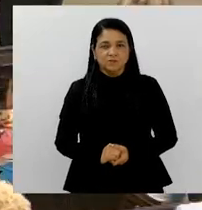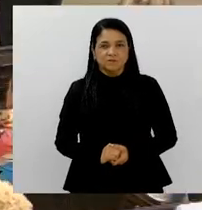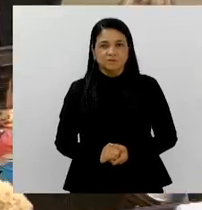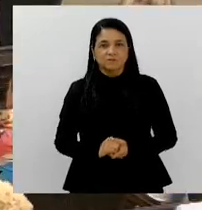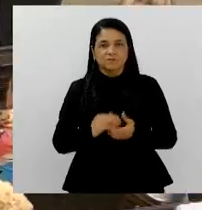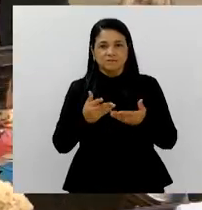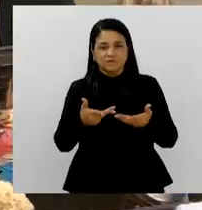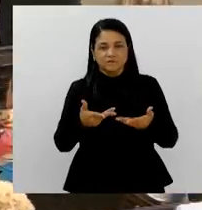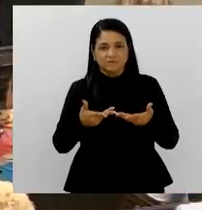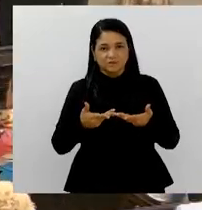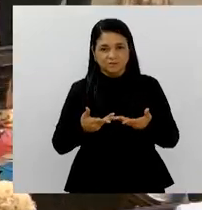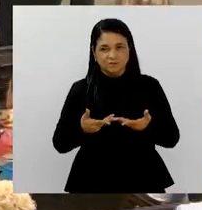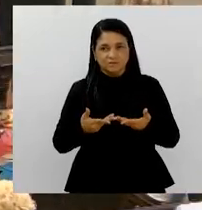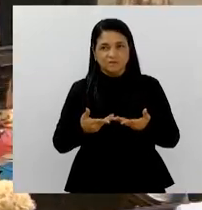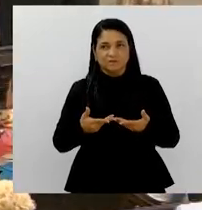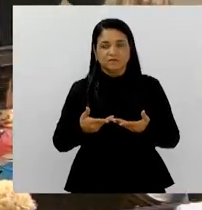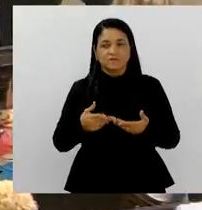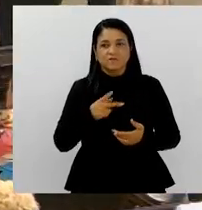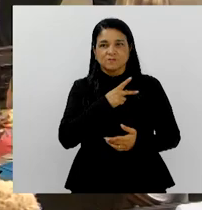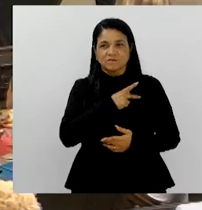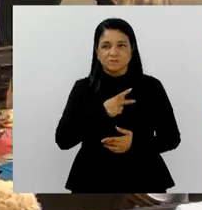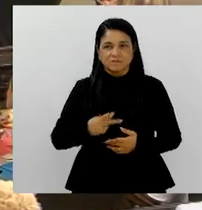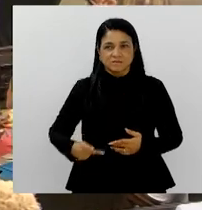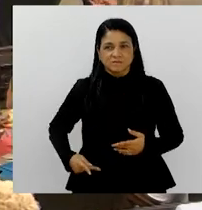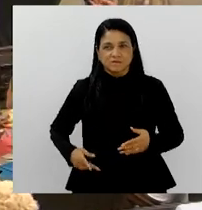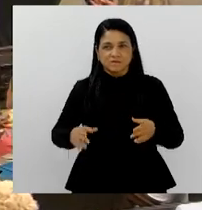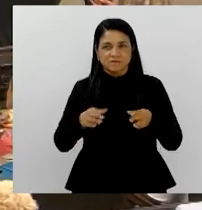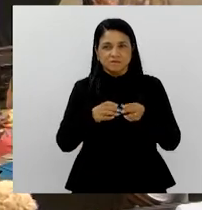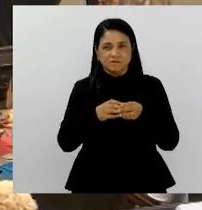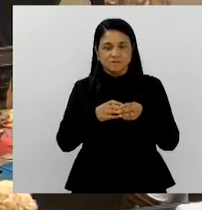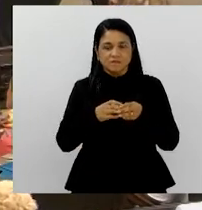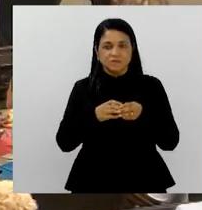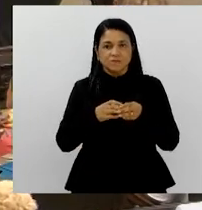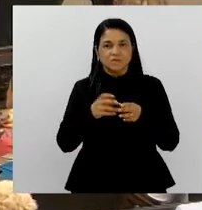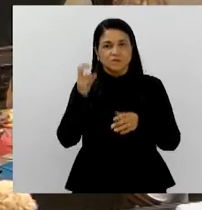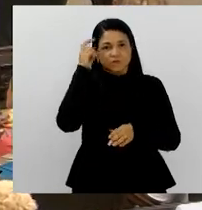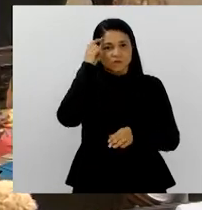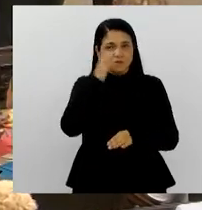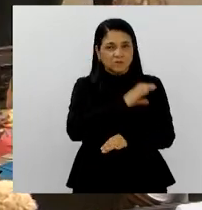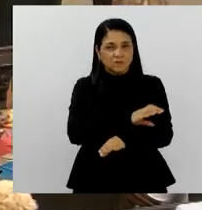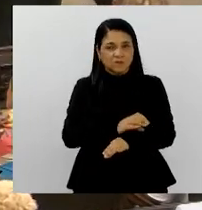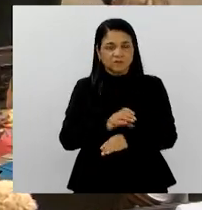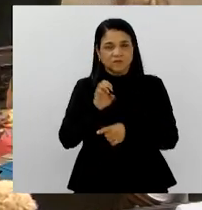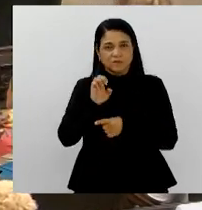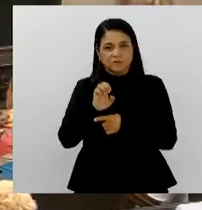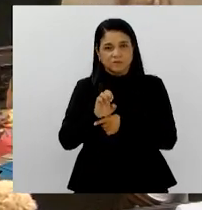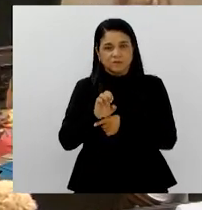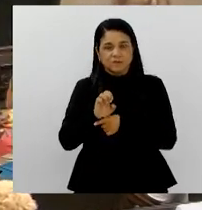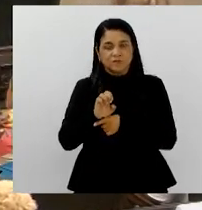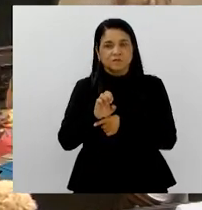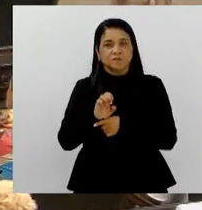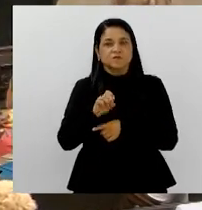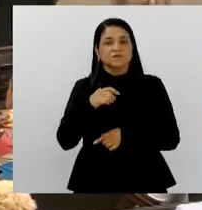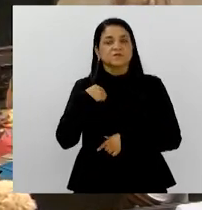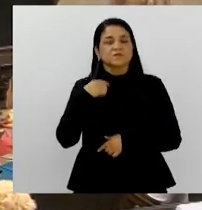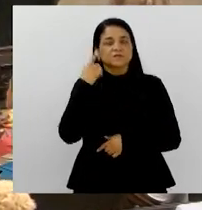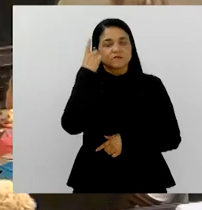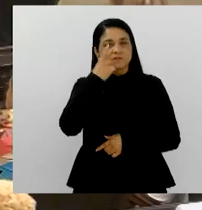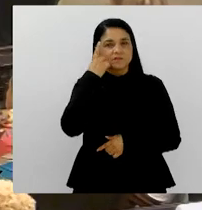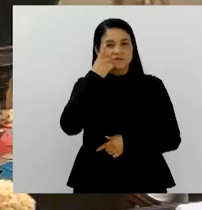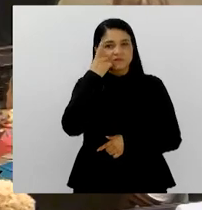Convidamos a excelentíssima presidente da Comissão de Cultura, deputada estadual Verônica Lima, para a entrega das